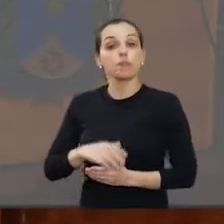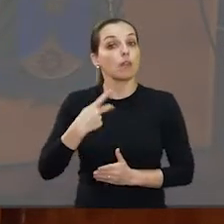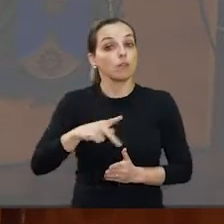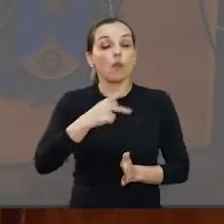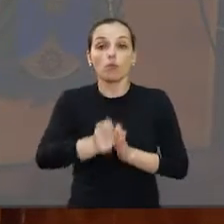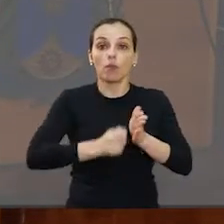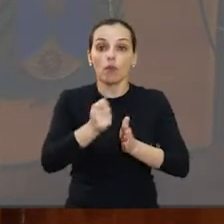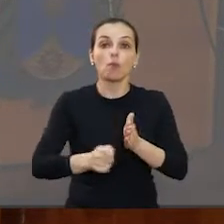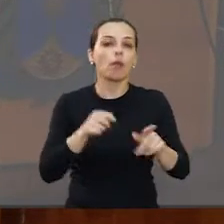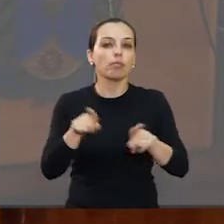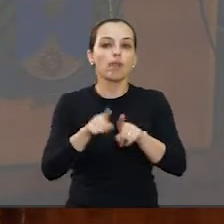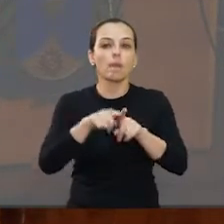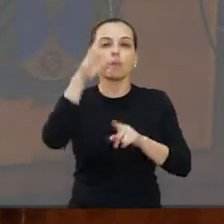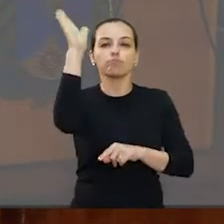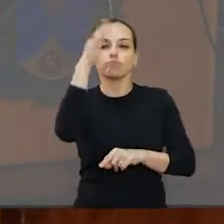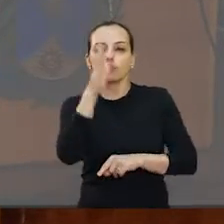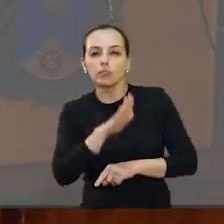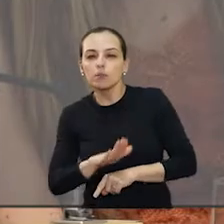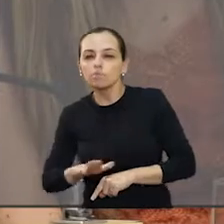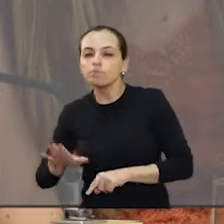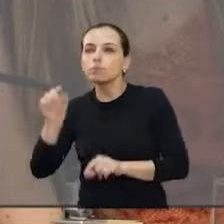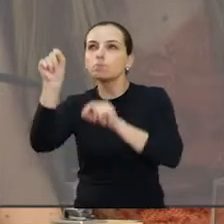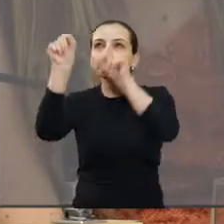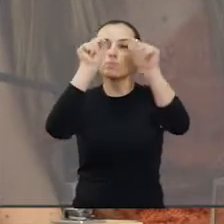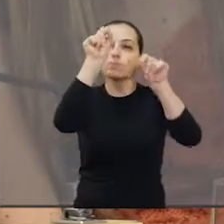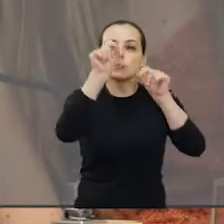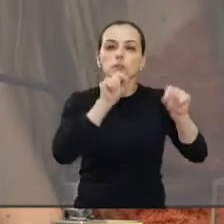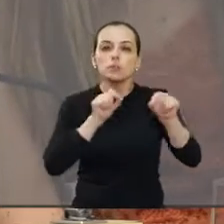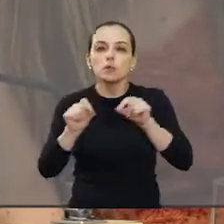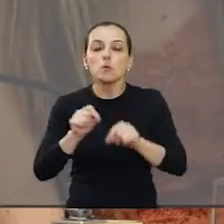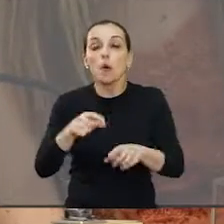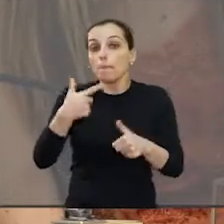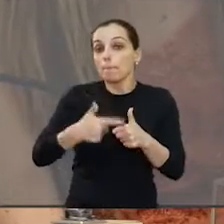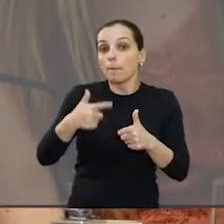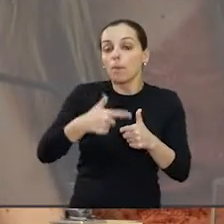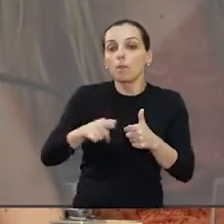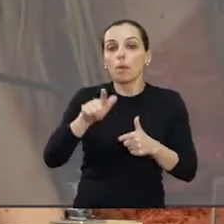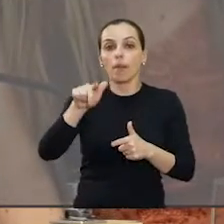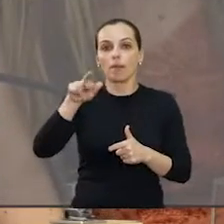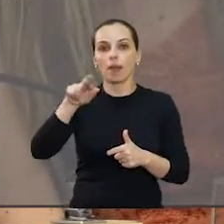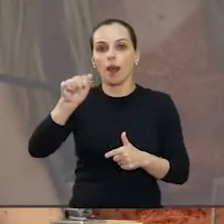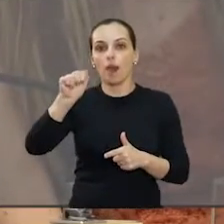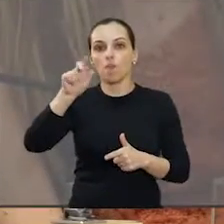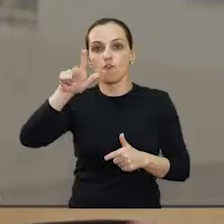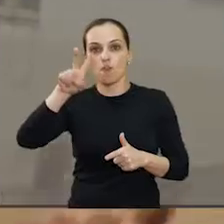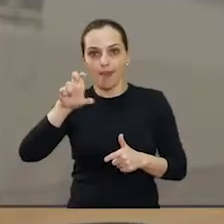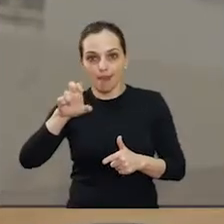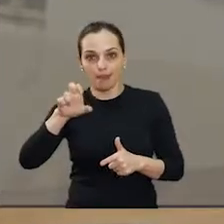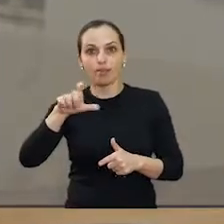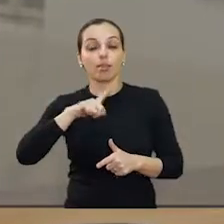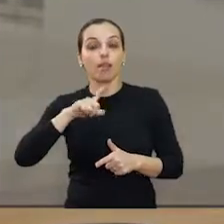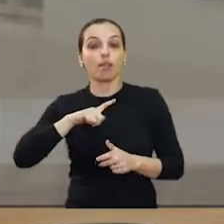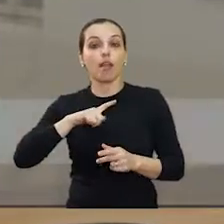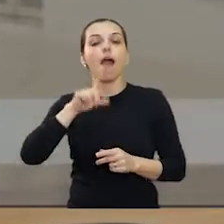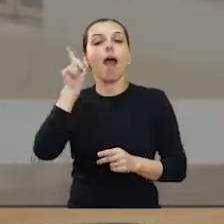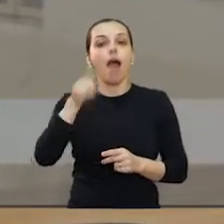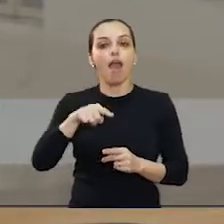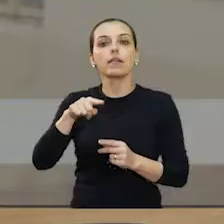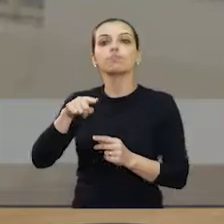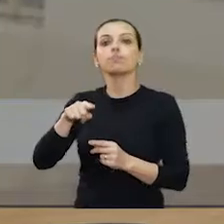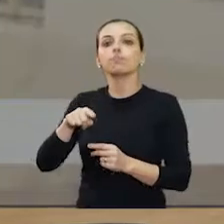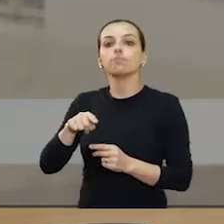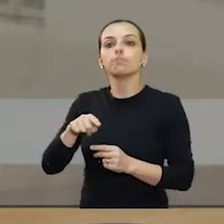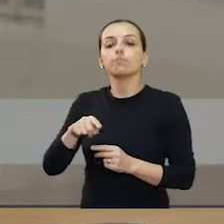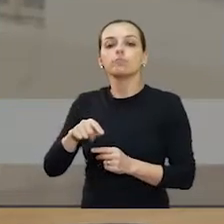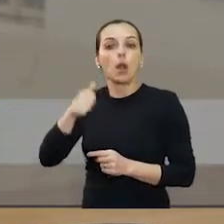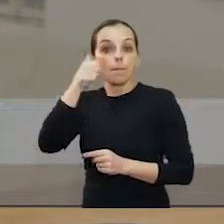nossa cidade não está imune a um problema grave que aflige todo o país, a violência contra a mulher. A Câmara está preocupada com o que